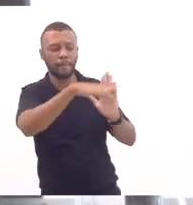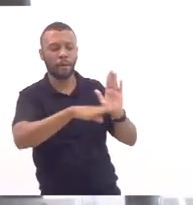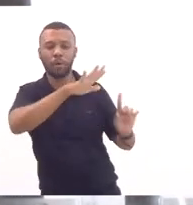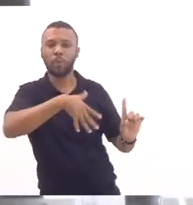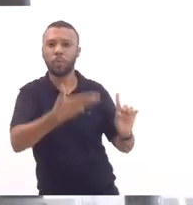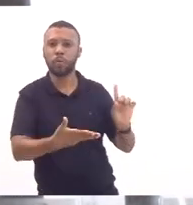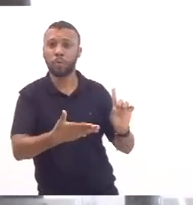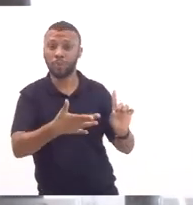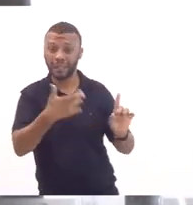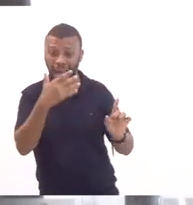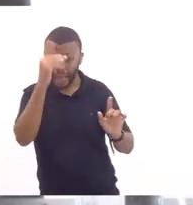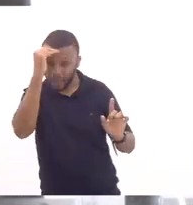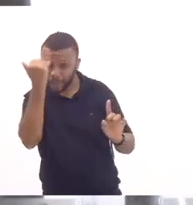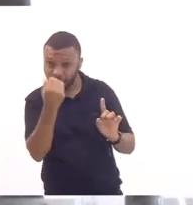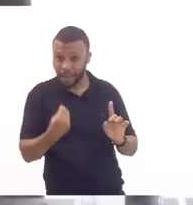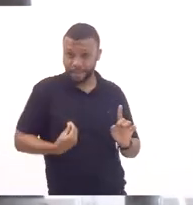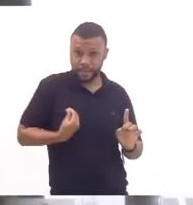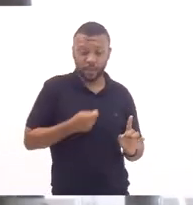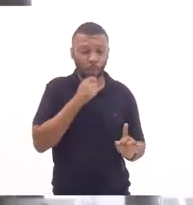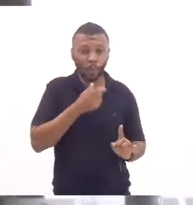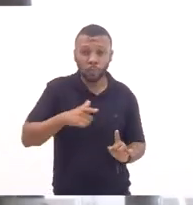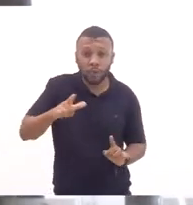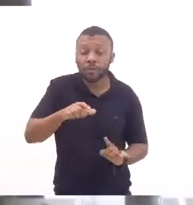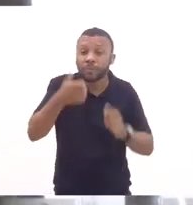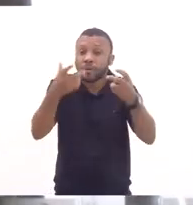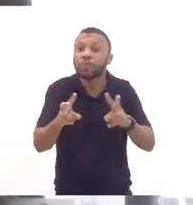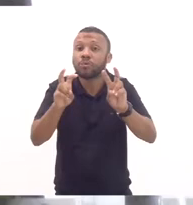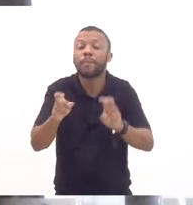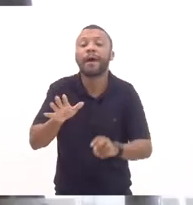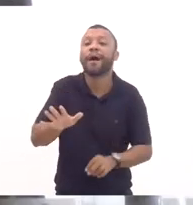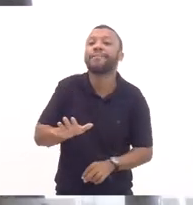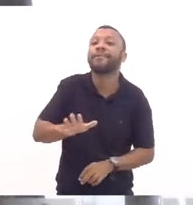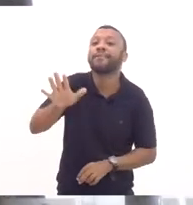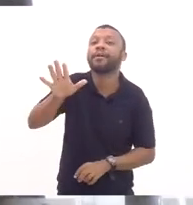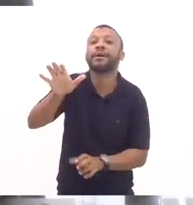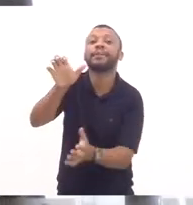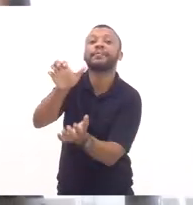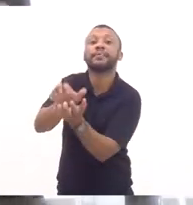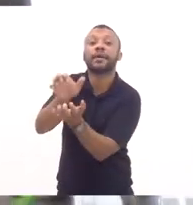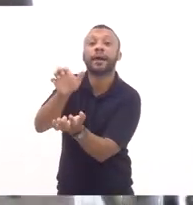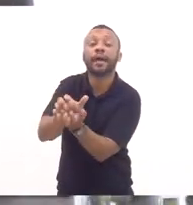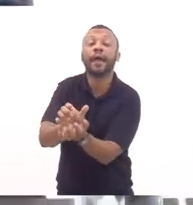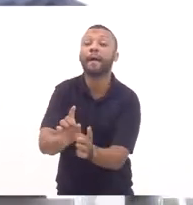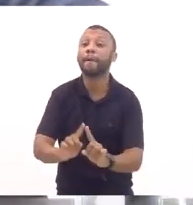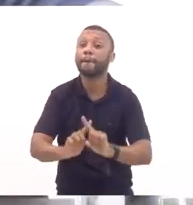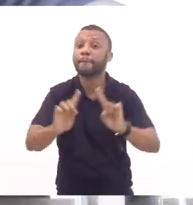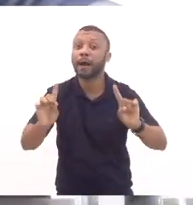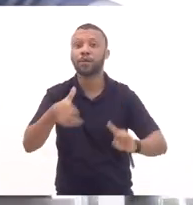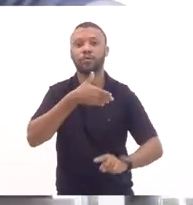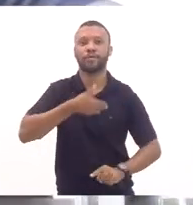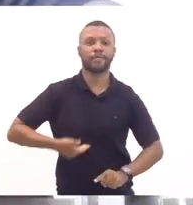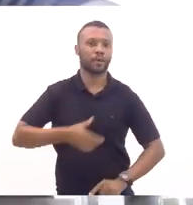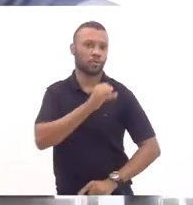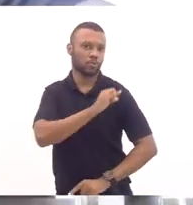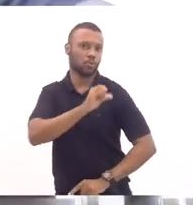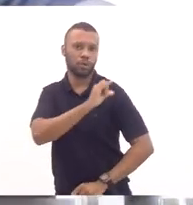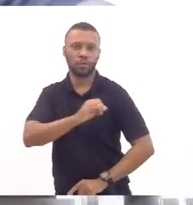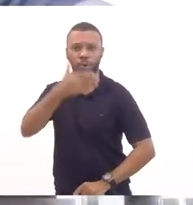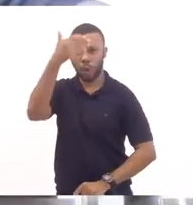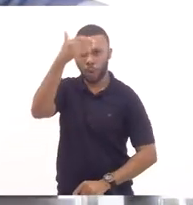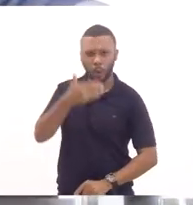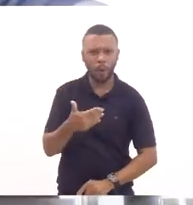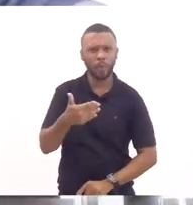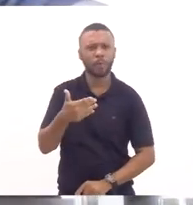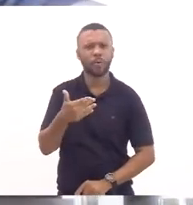pela vida. Estou falando do Jacaré. Mas o governo do estado comprou um monte de caveirão